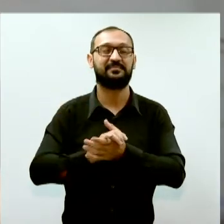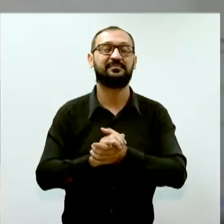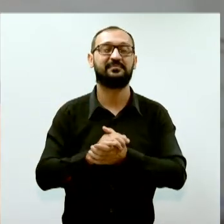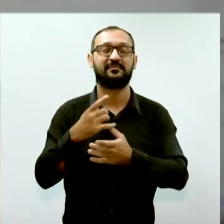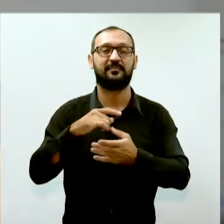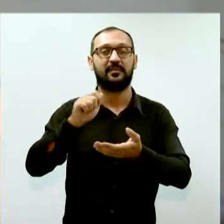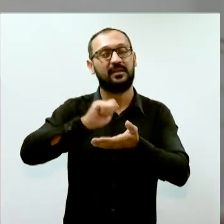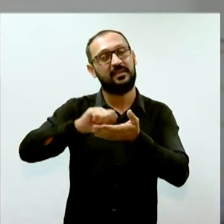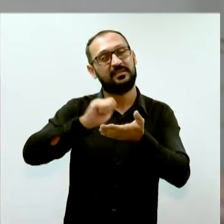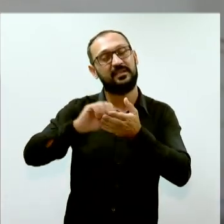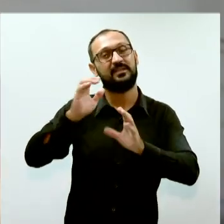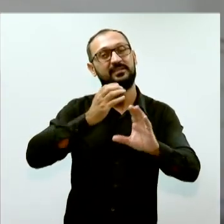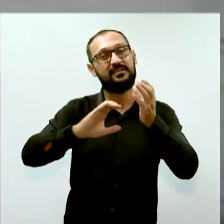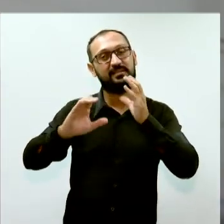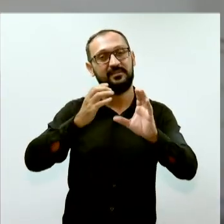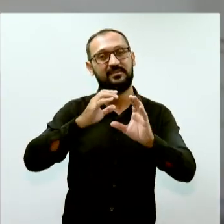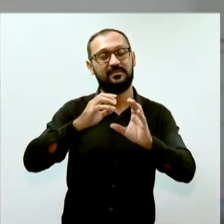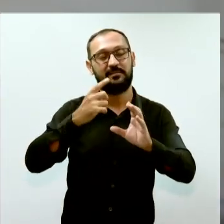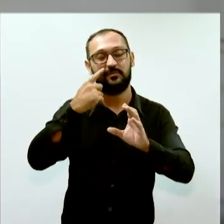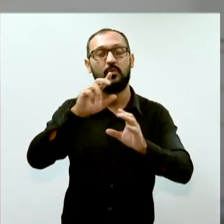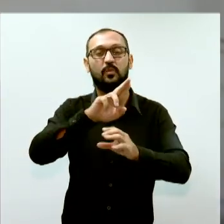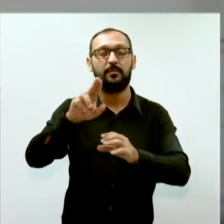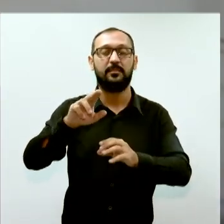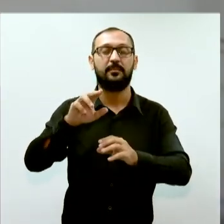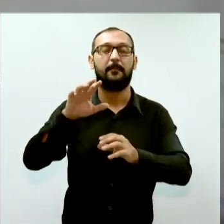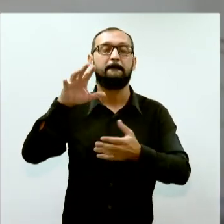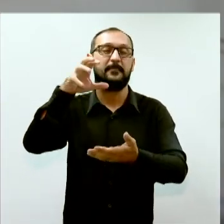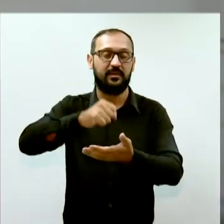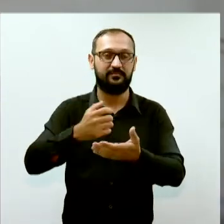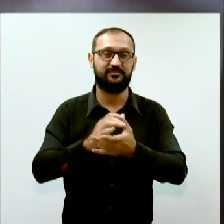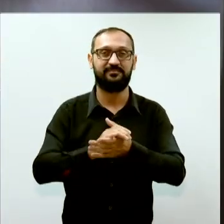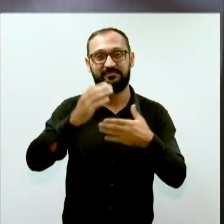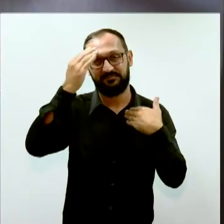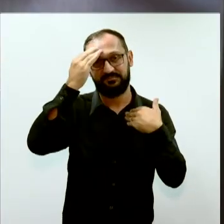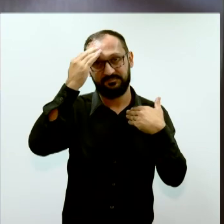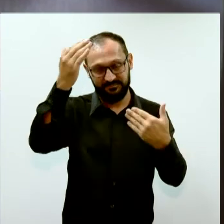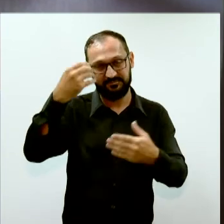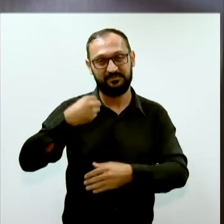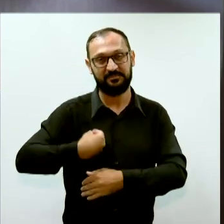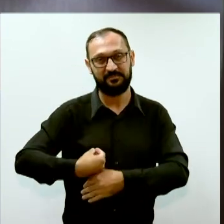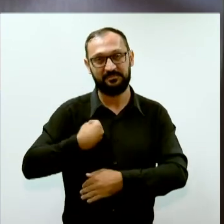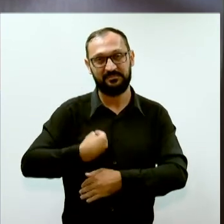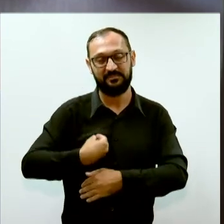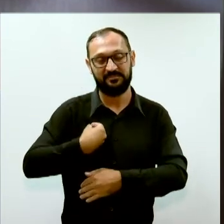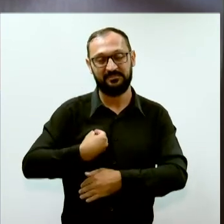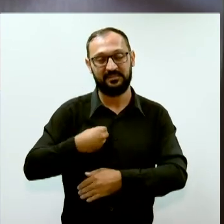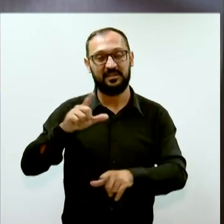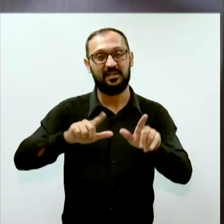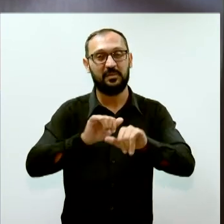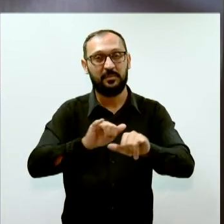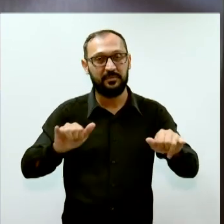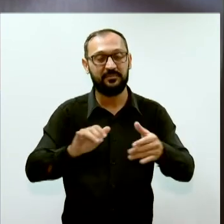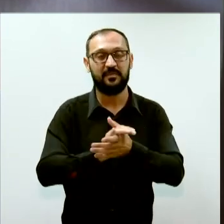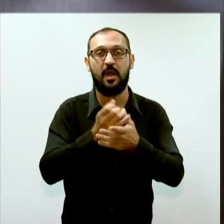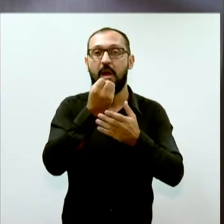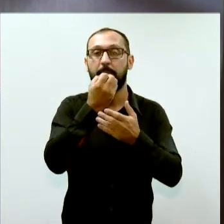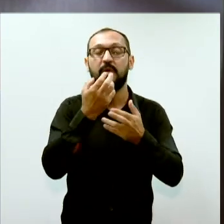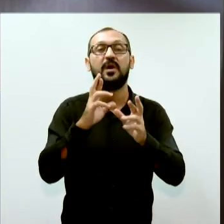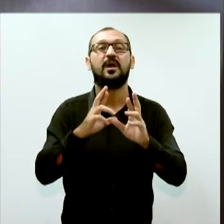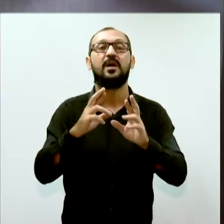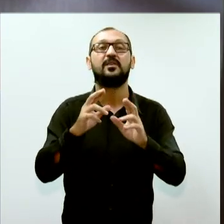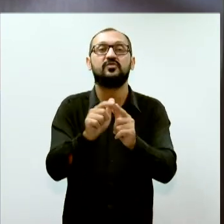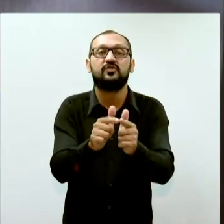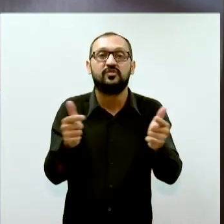esses versos e saiu essa canção chamada Pegado. Muito obrigado pela sua participação aqui no programa.